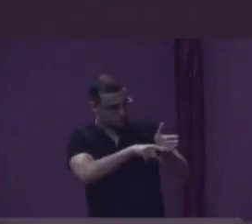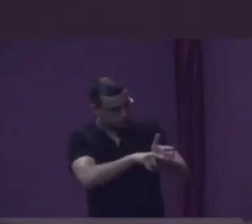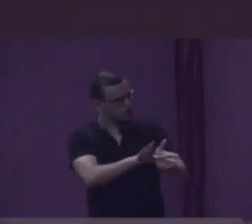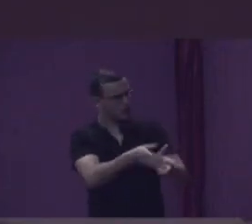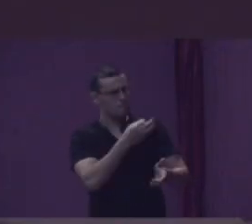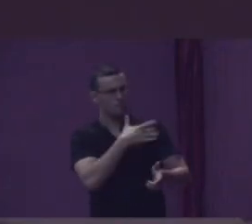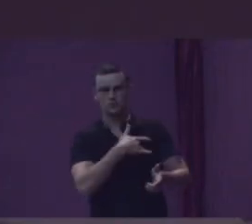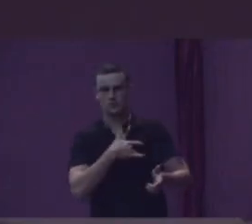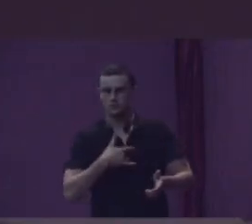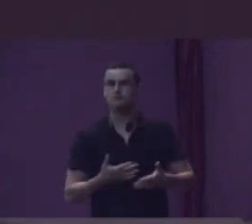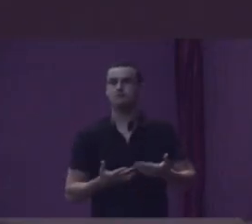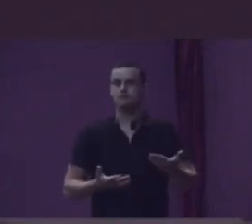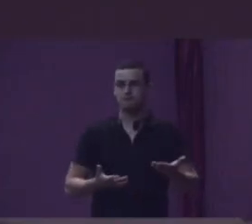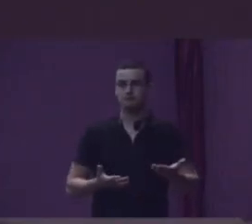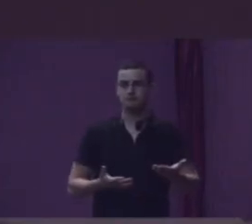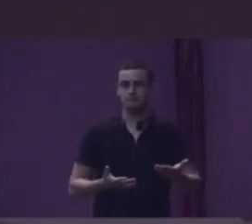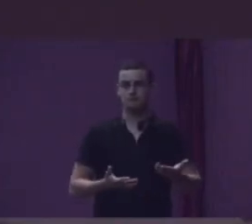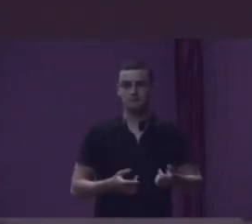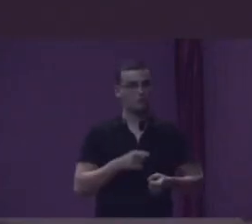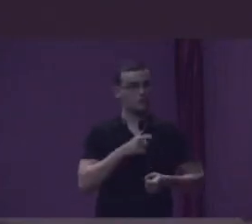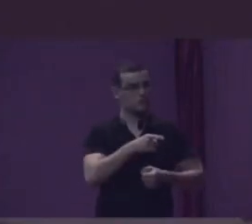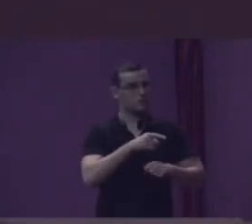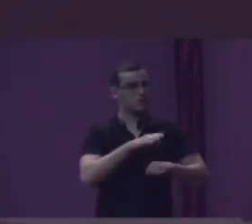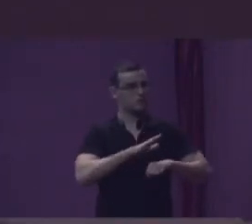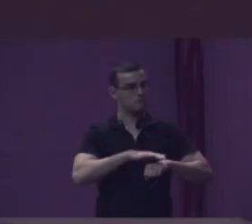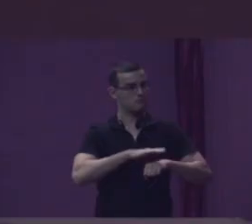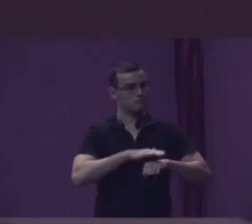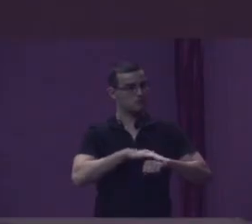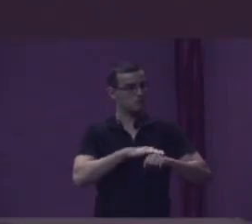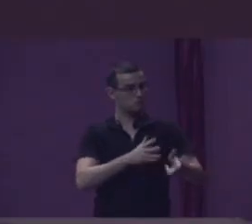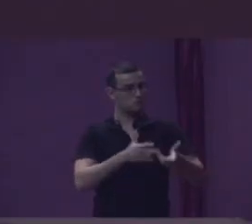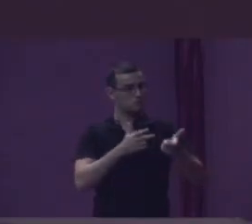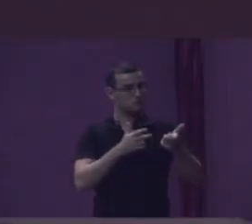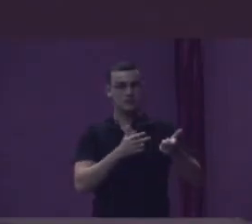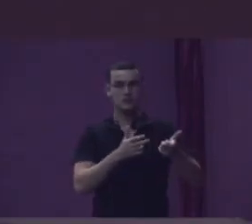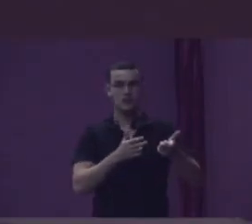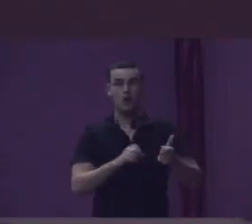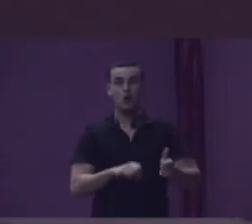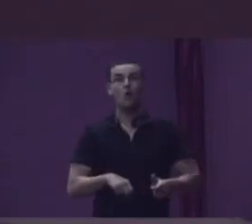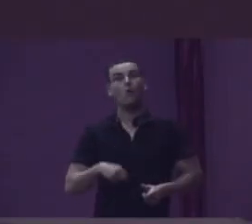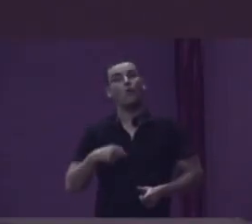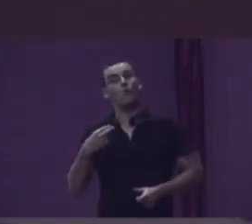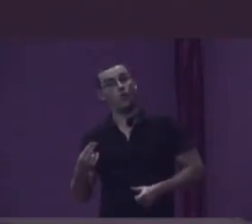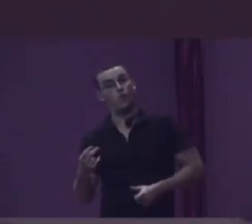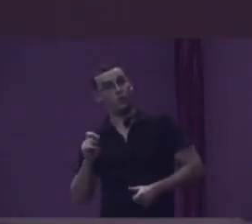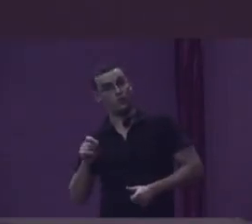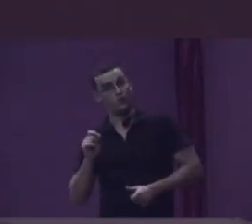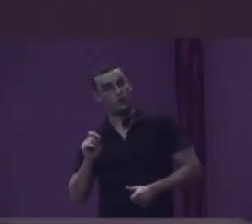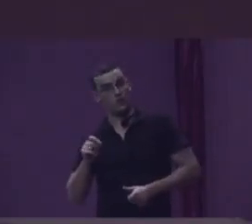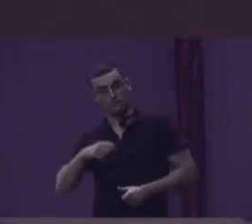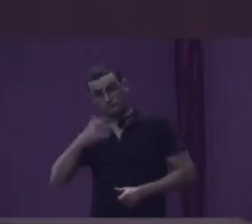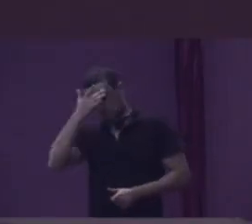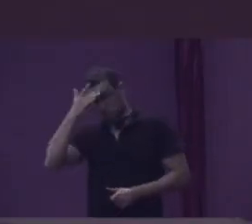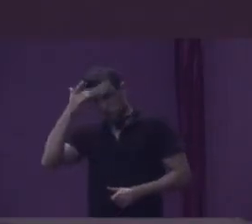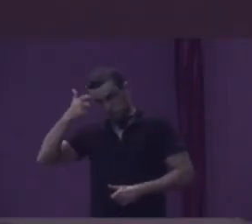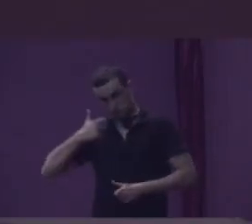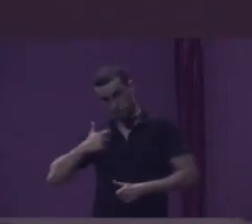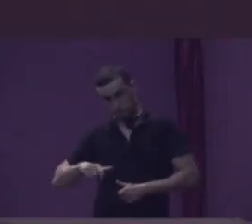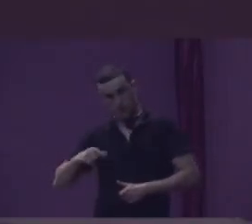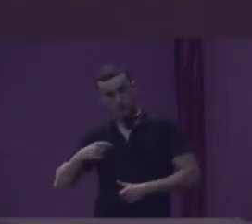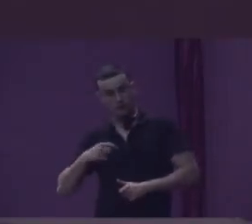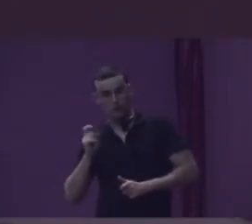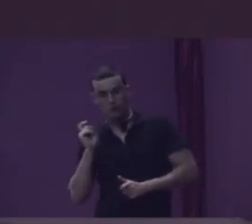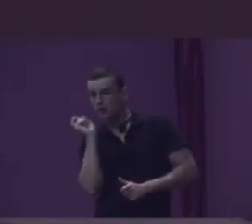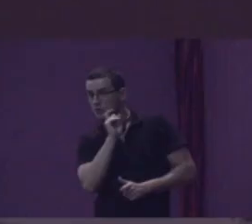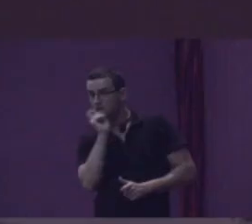objetivos, que você pode ser, mesmo se a pessoa vai mentir, você tem instrumentos que vai dizer como